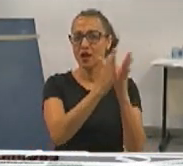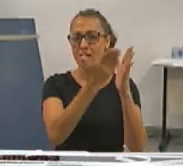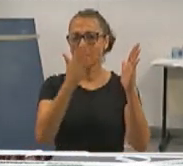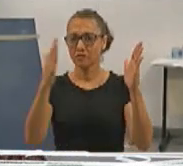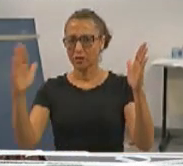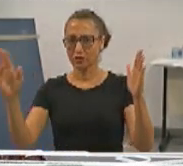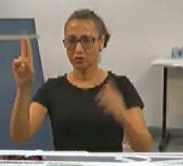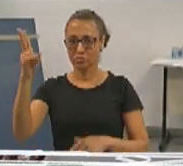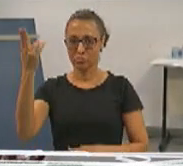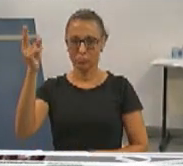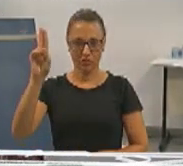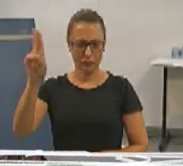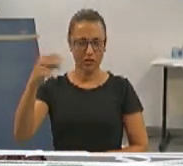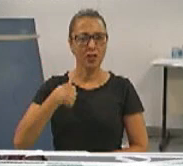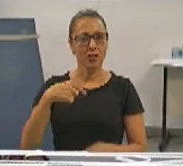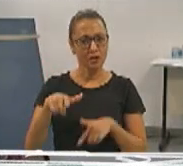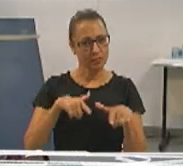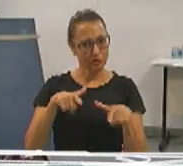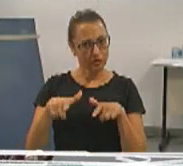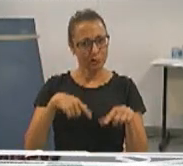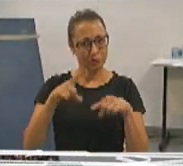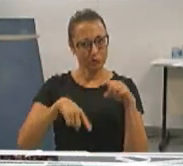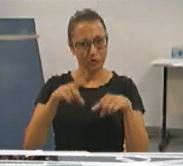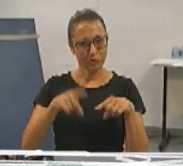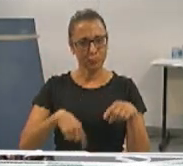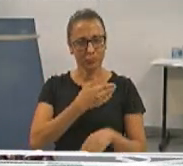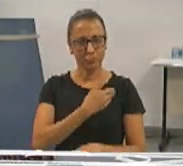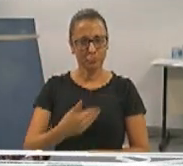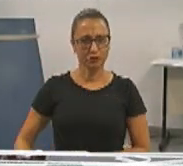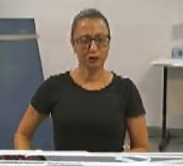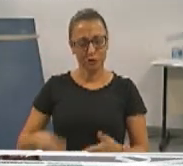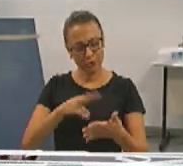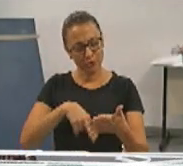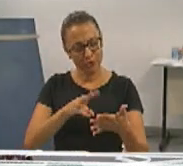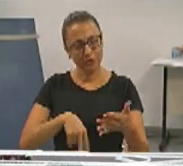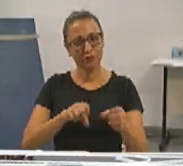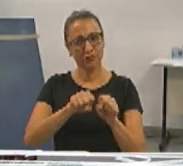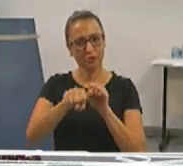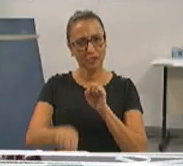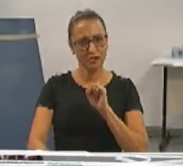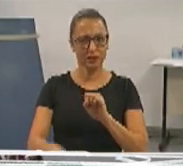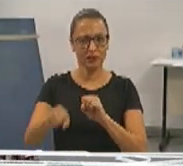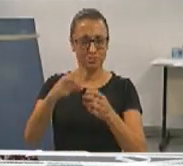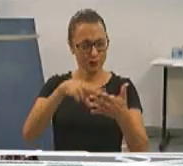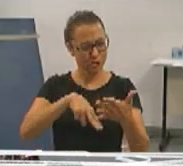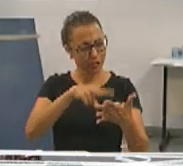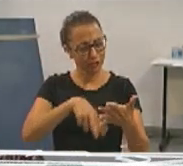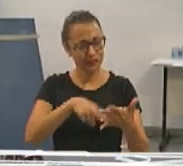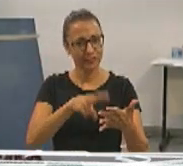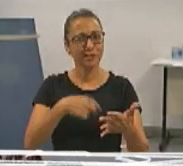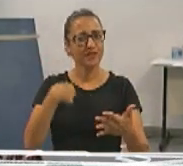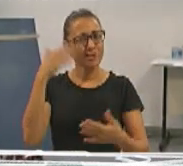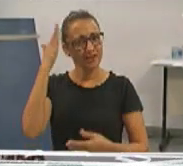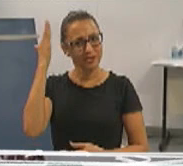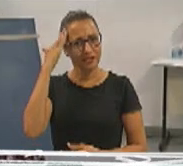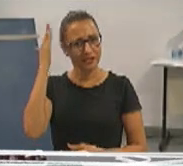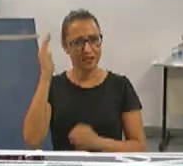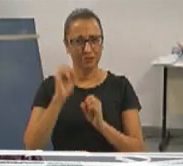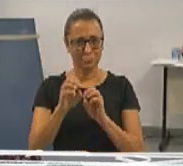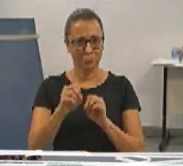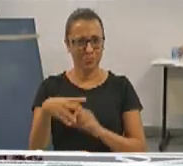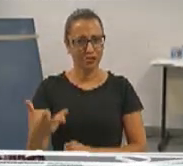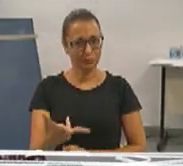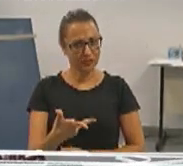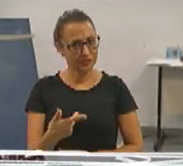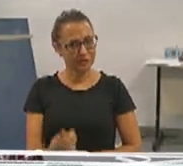HU. Eu trabalho com políticas públicas de leitura, formação de leitores, e a gente sabe que, para ter um ensino de